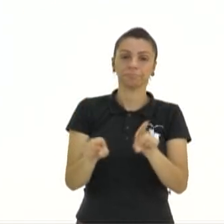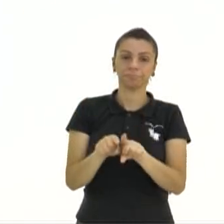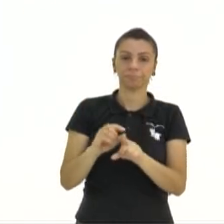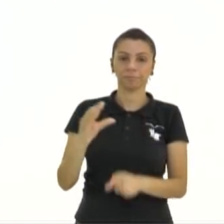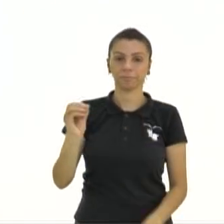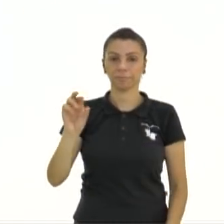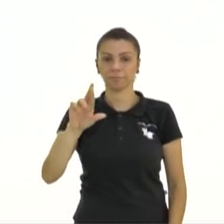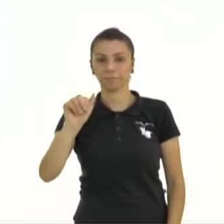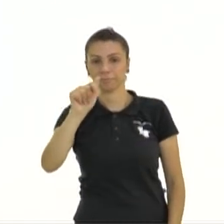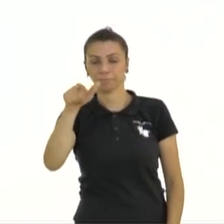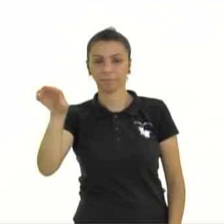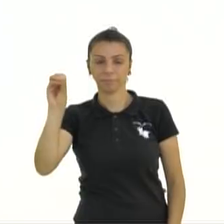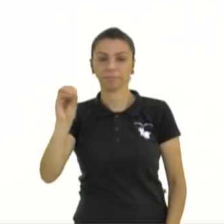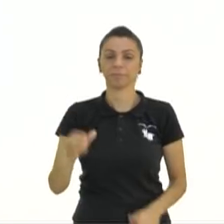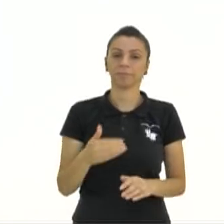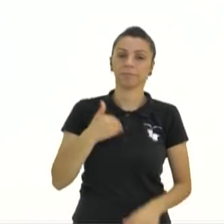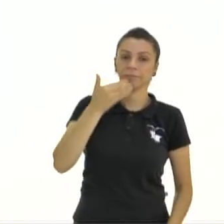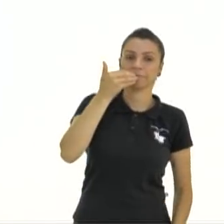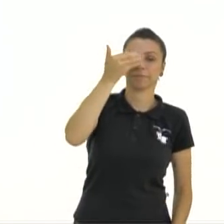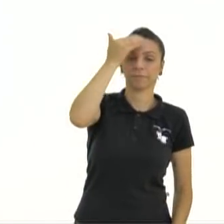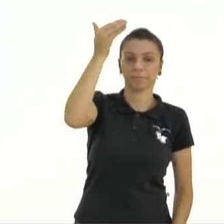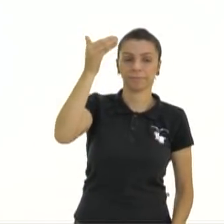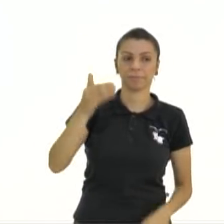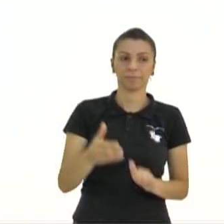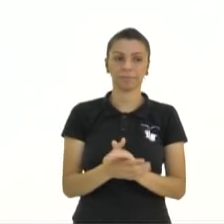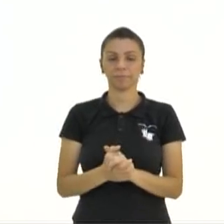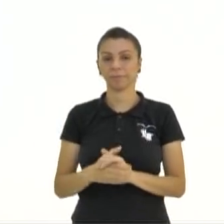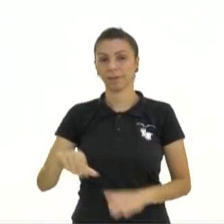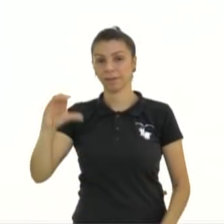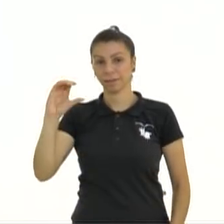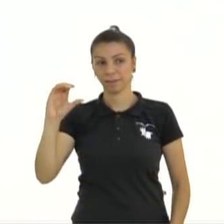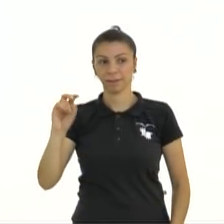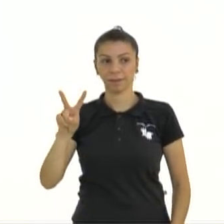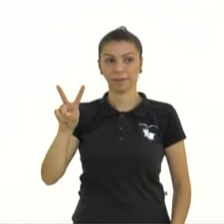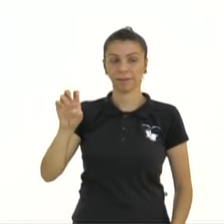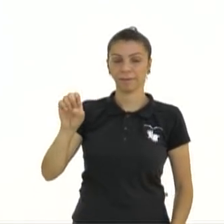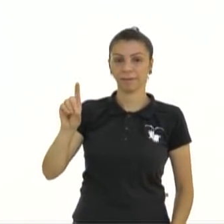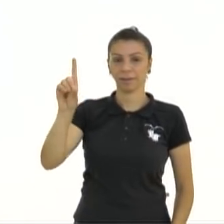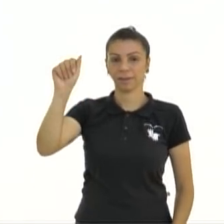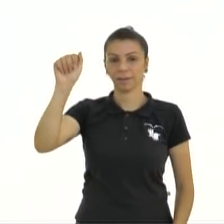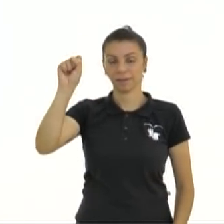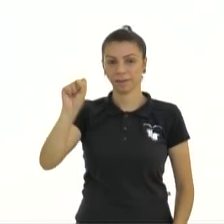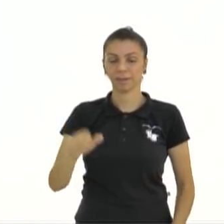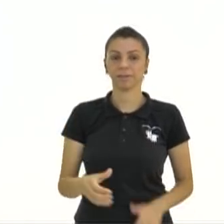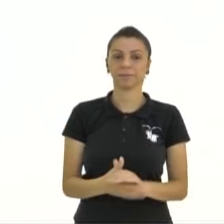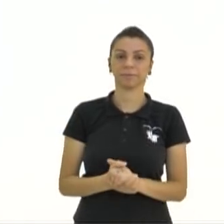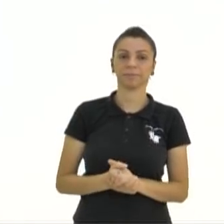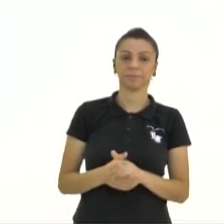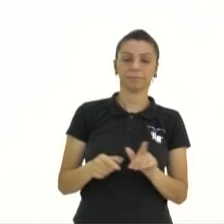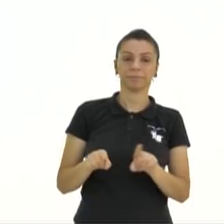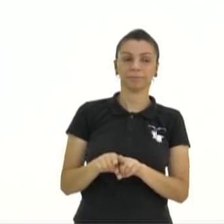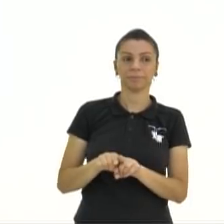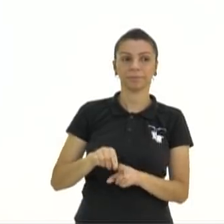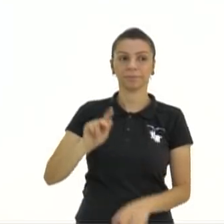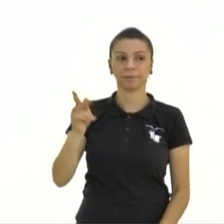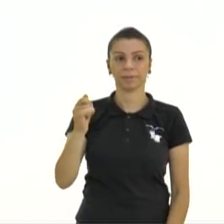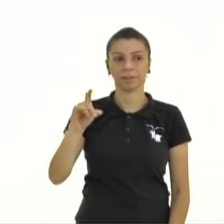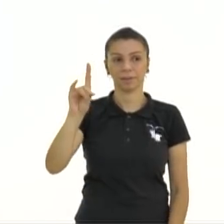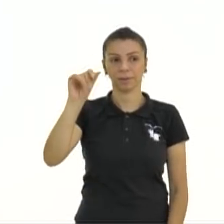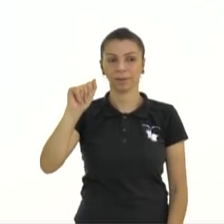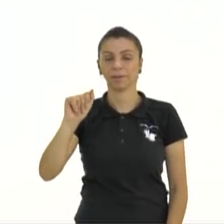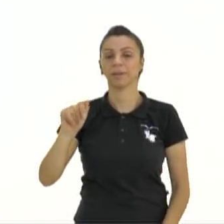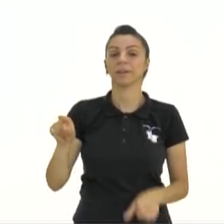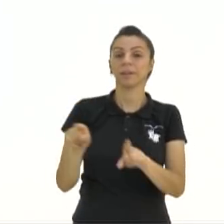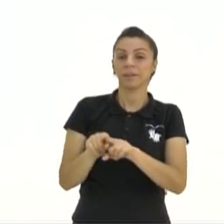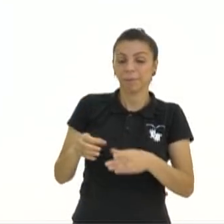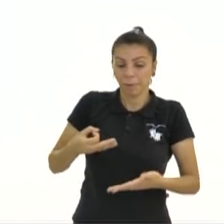Corão, islamismo, C. Vedas, letra A, hinduísmo e D, Dhammapada